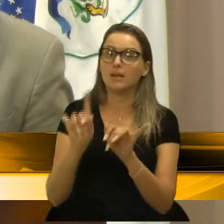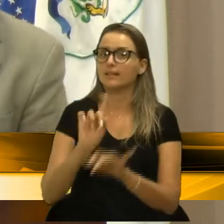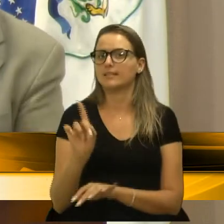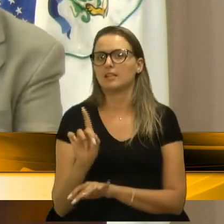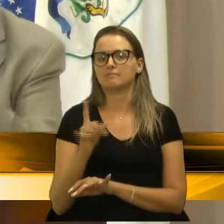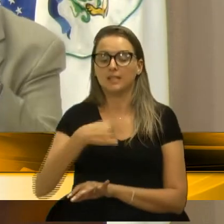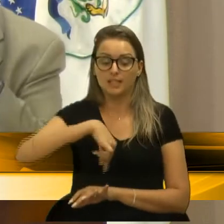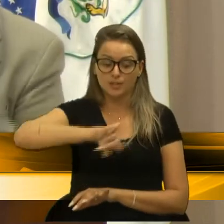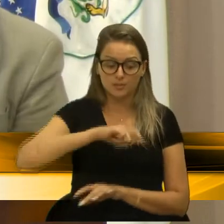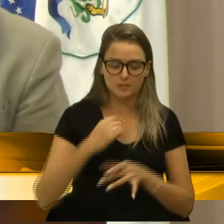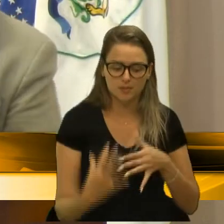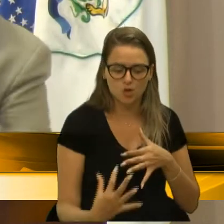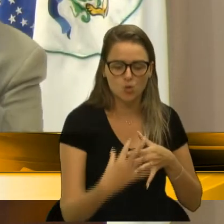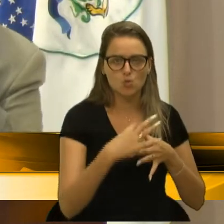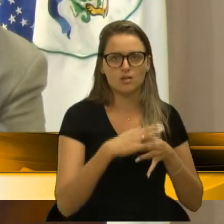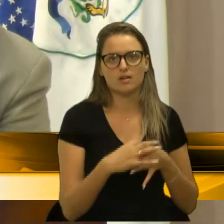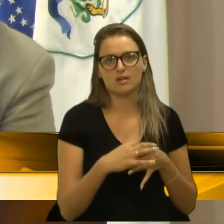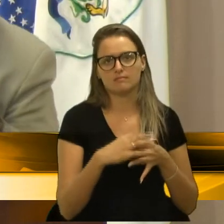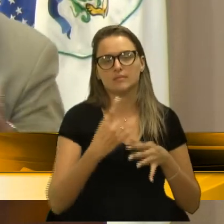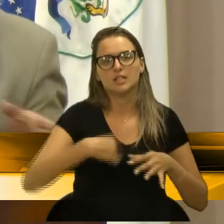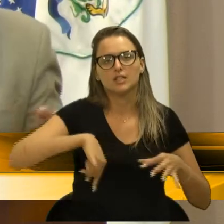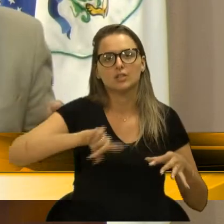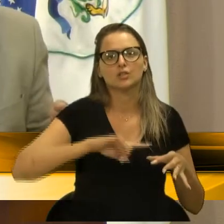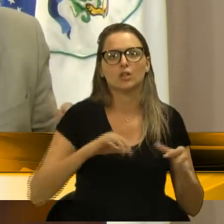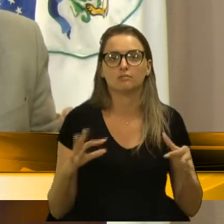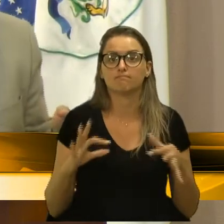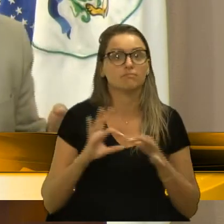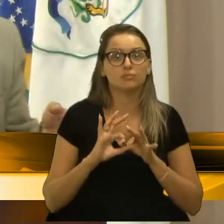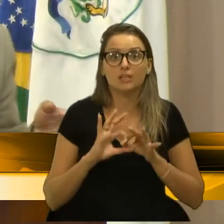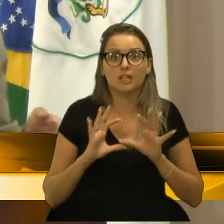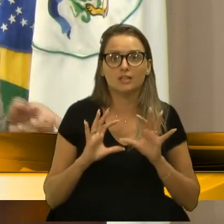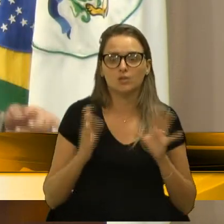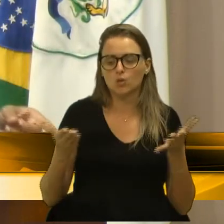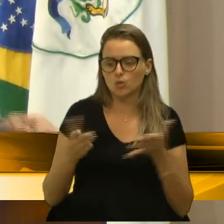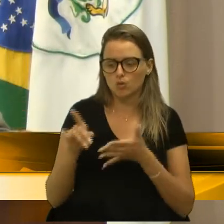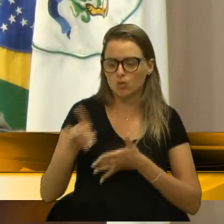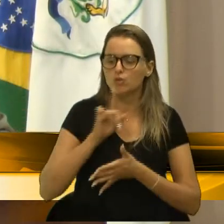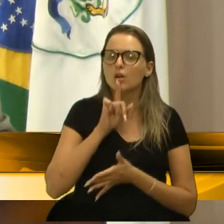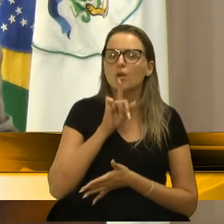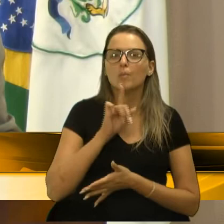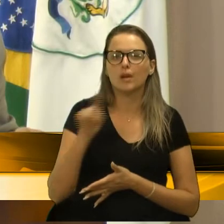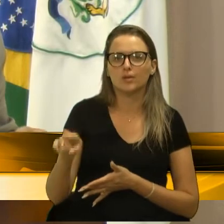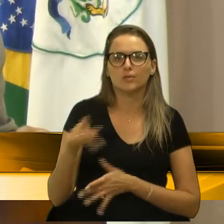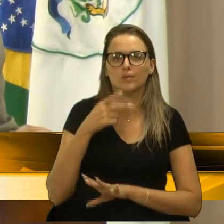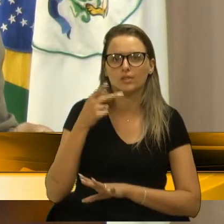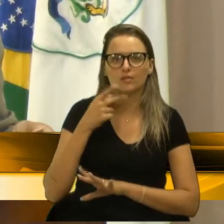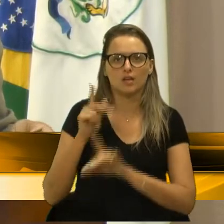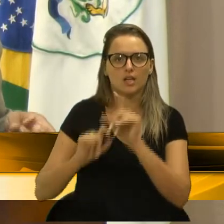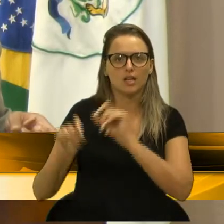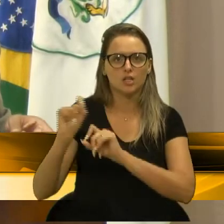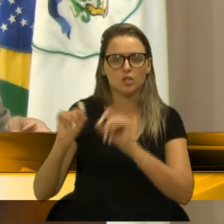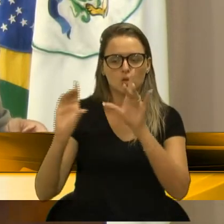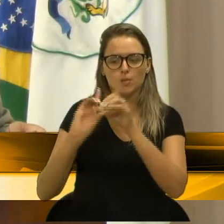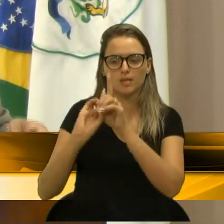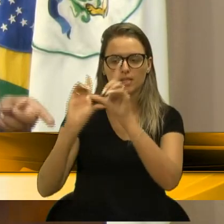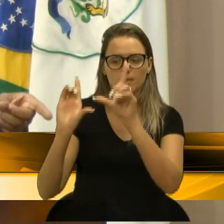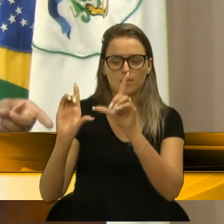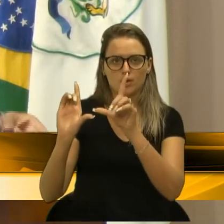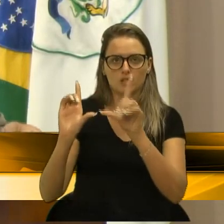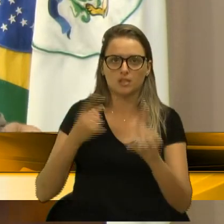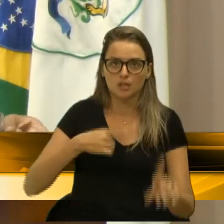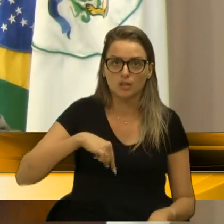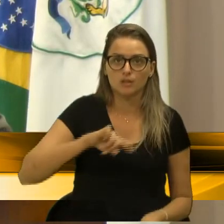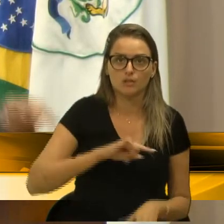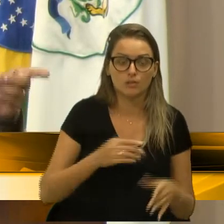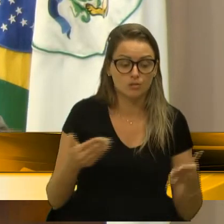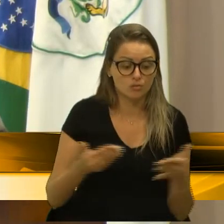elo, precisamos ser ponte, nós temos que parar. Hoje nós vemos, vereador Alberto Meneguzzi, Vossa Excelência que fala sobre a questão democrática, nós